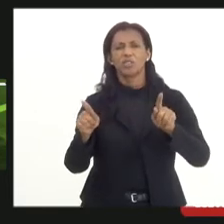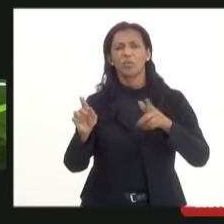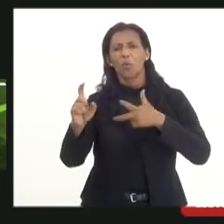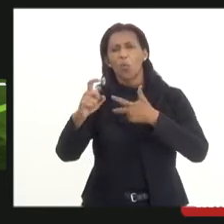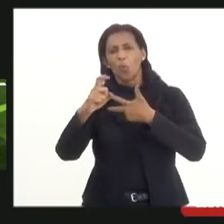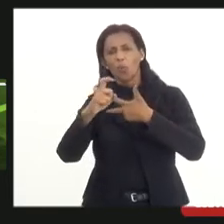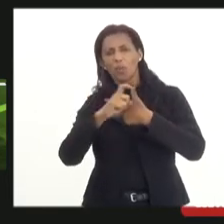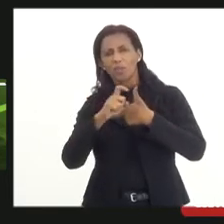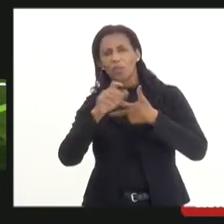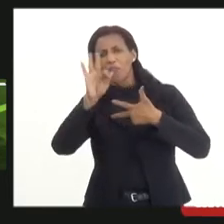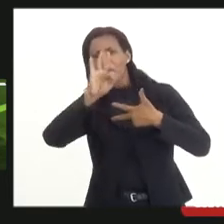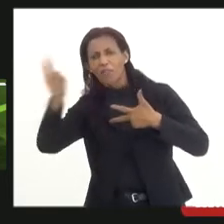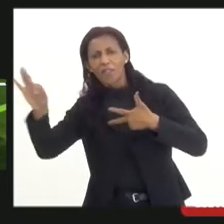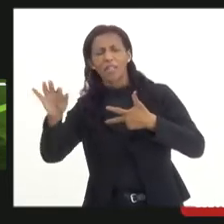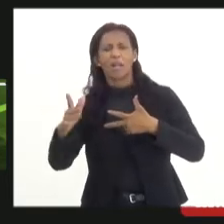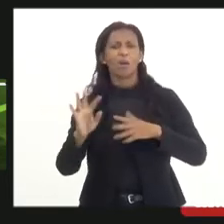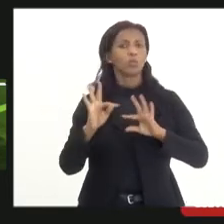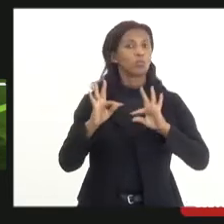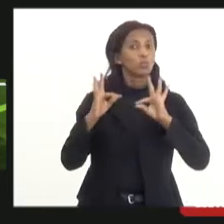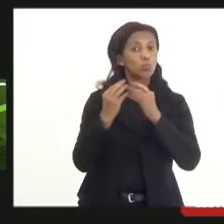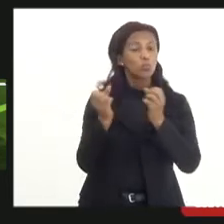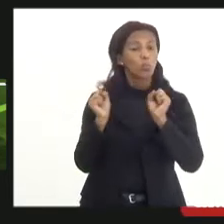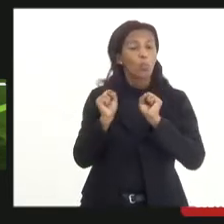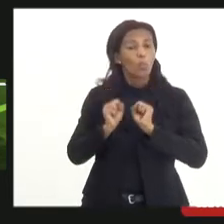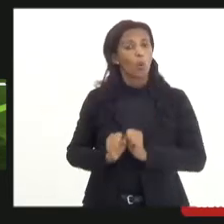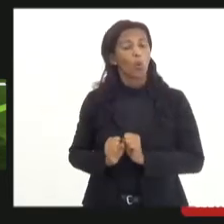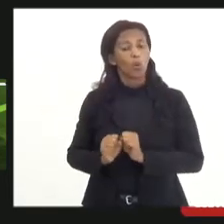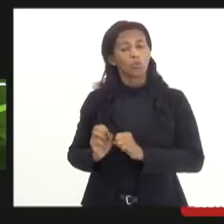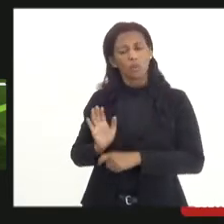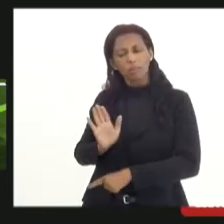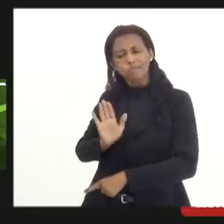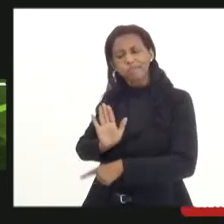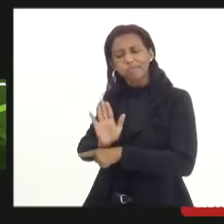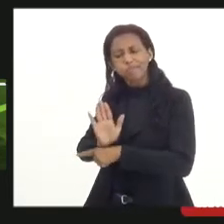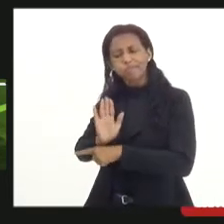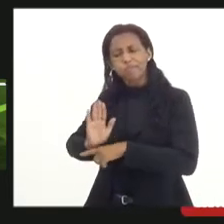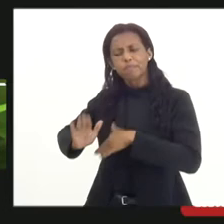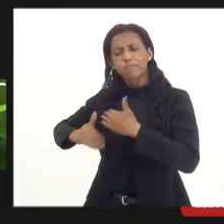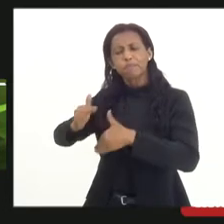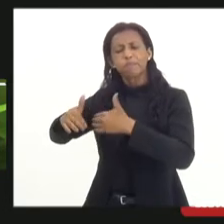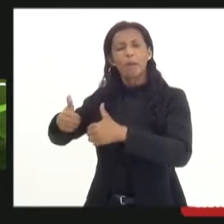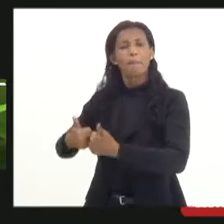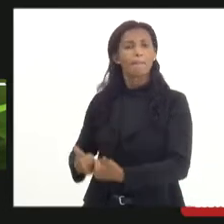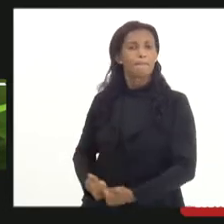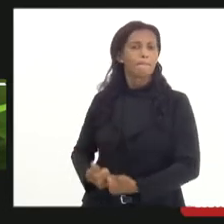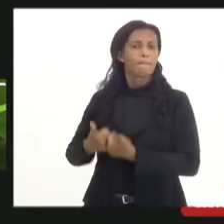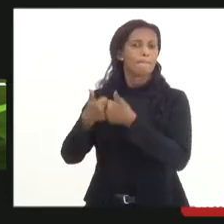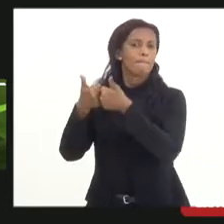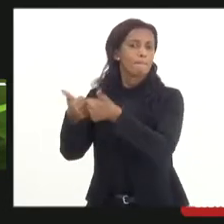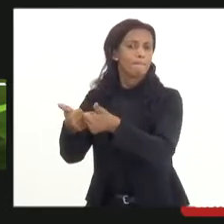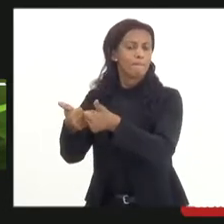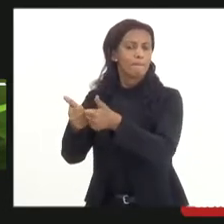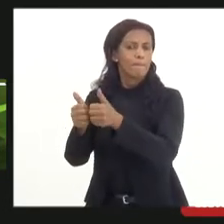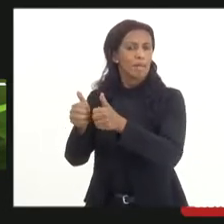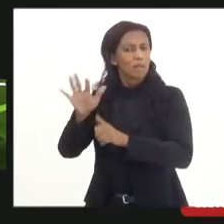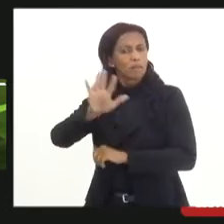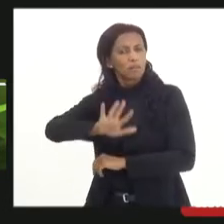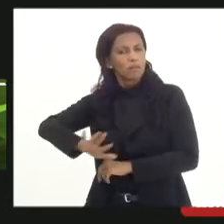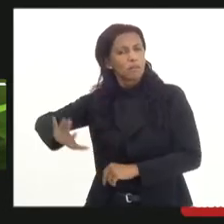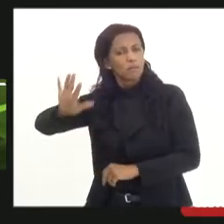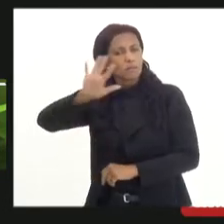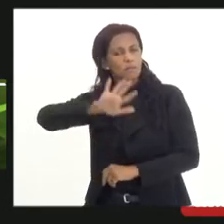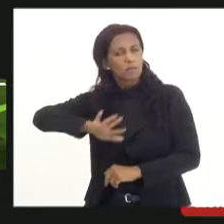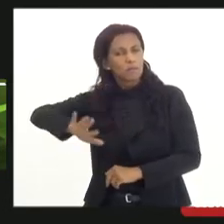federal e o legislativo federal podem estar contribuindo para a melhoria desse cenário,